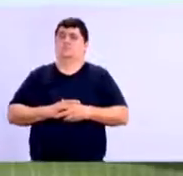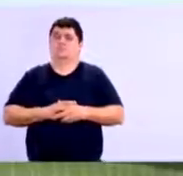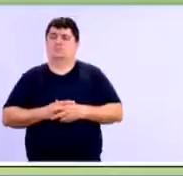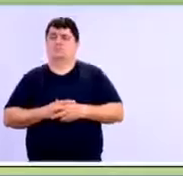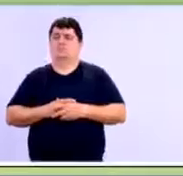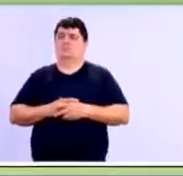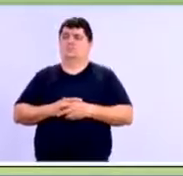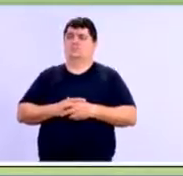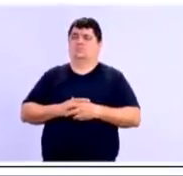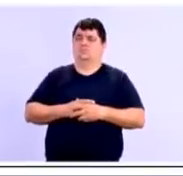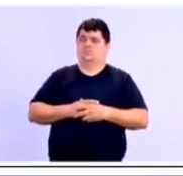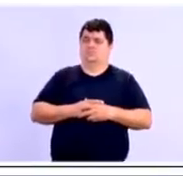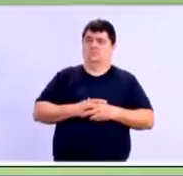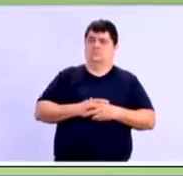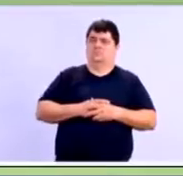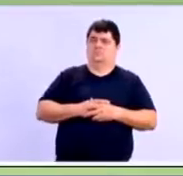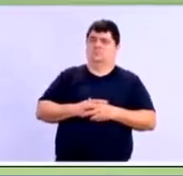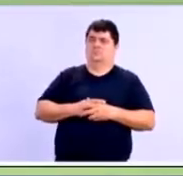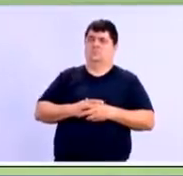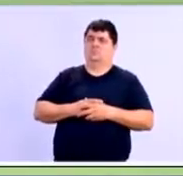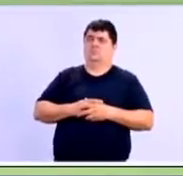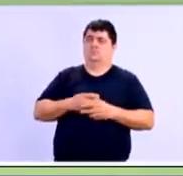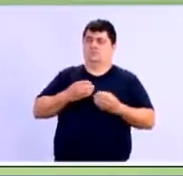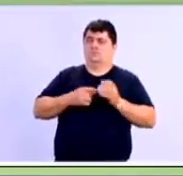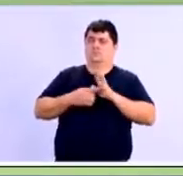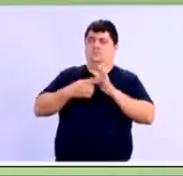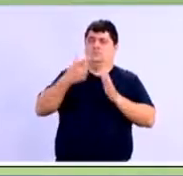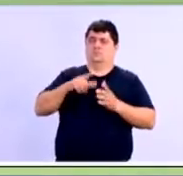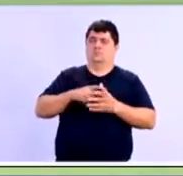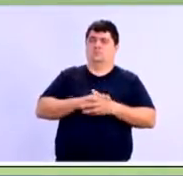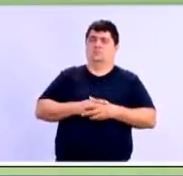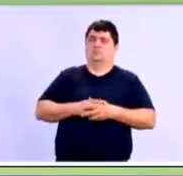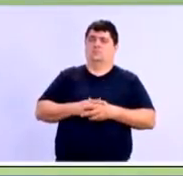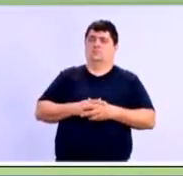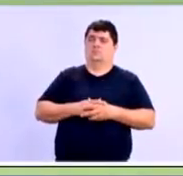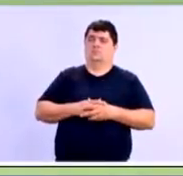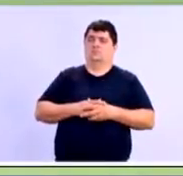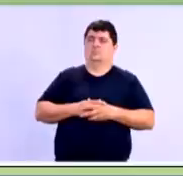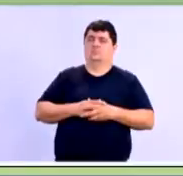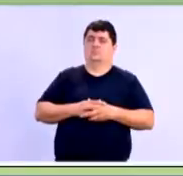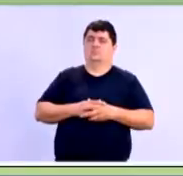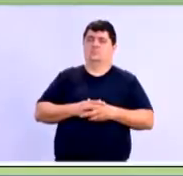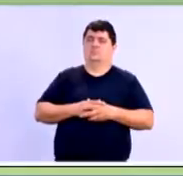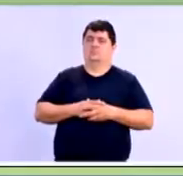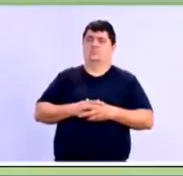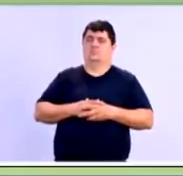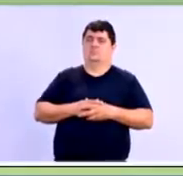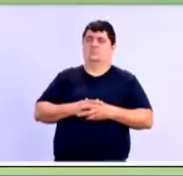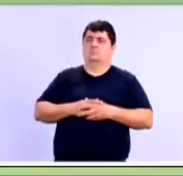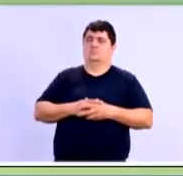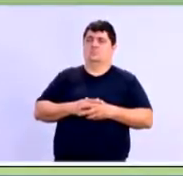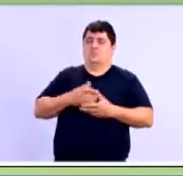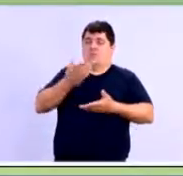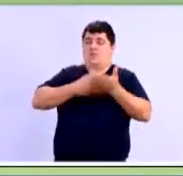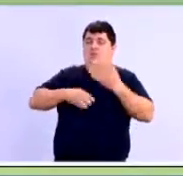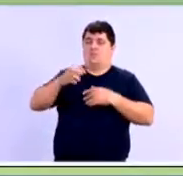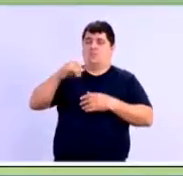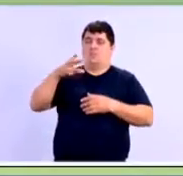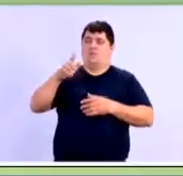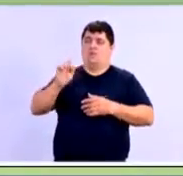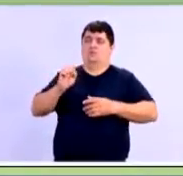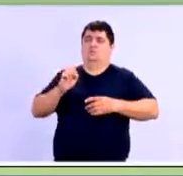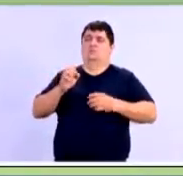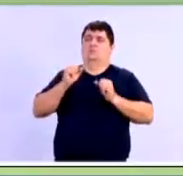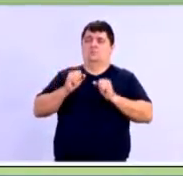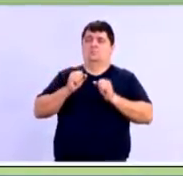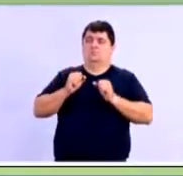Vamos lá. Então vamos aqui mostrar essa relação. Relação da margem e giro.